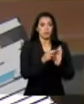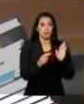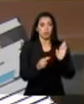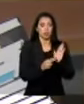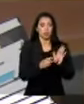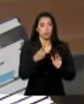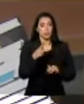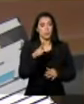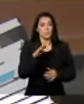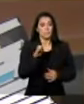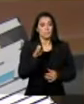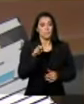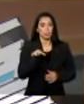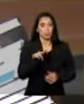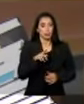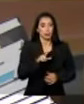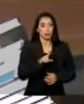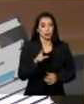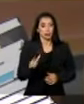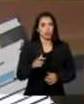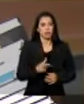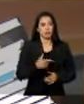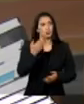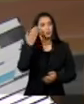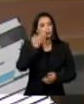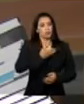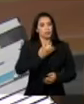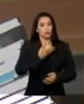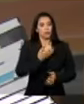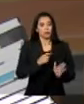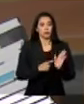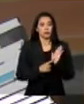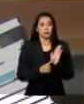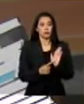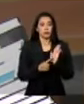severa, revelado no artigo 5º,